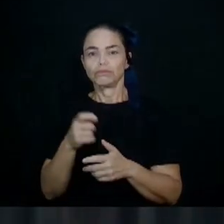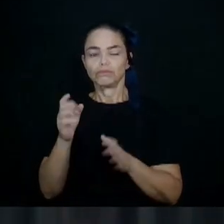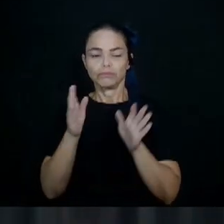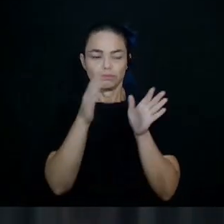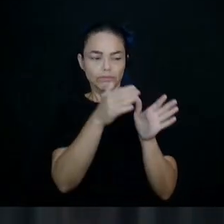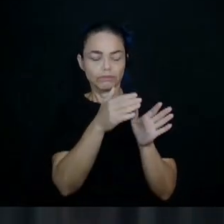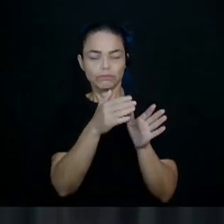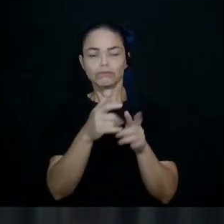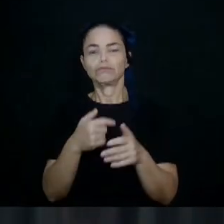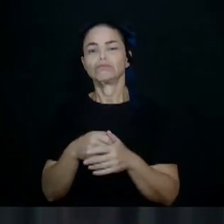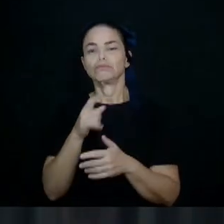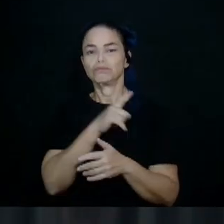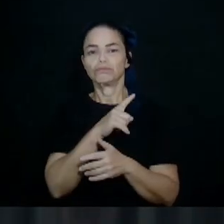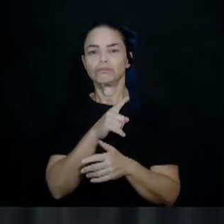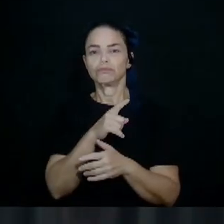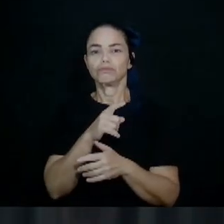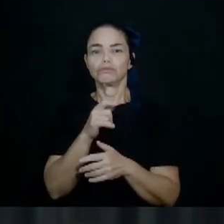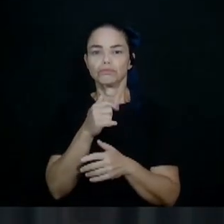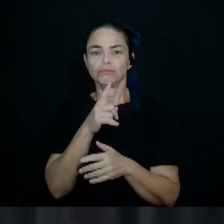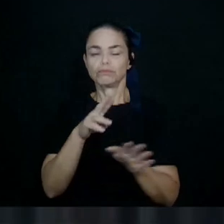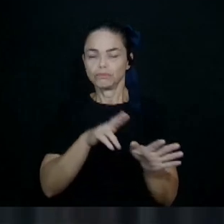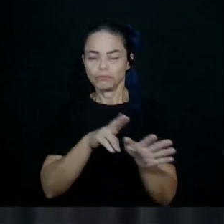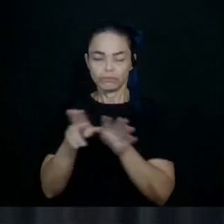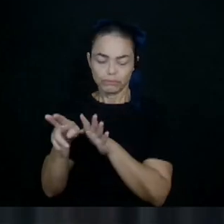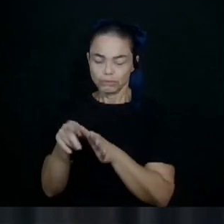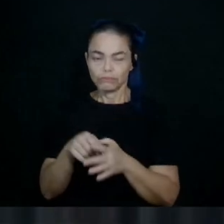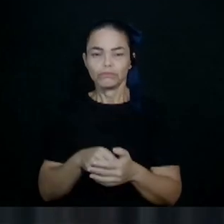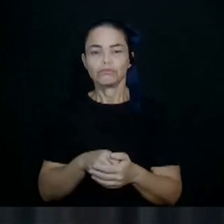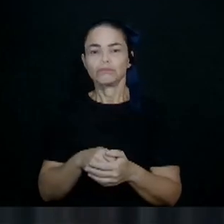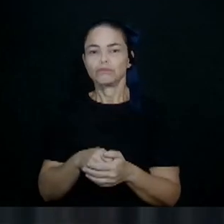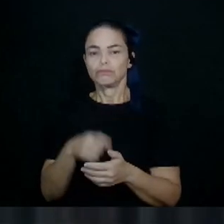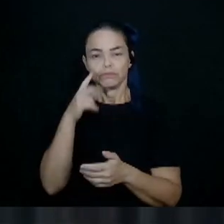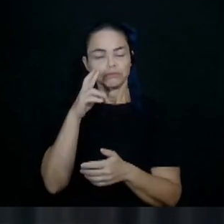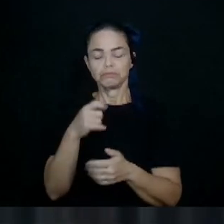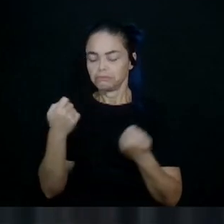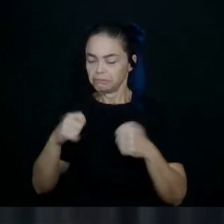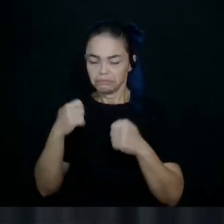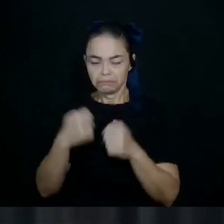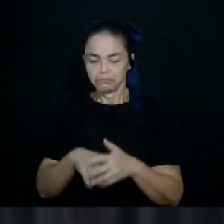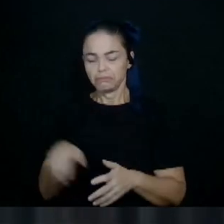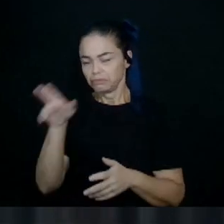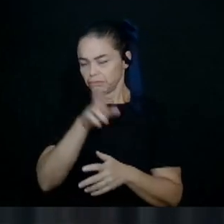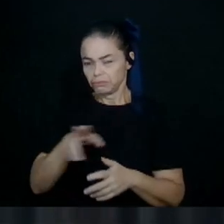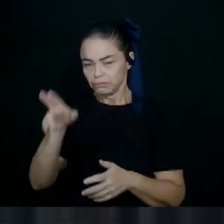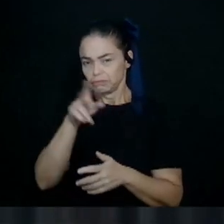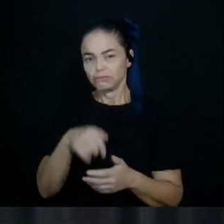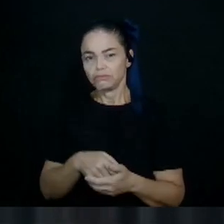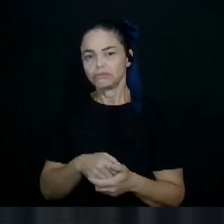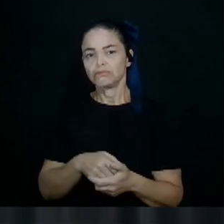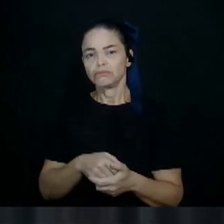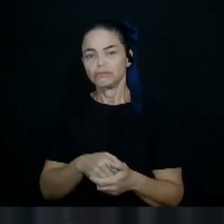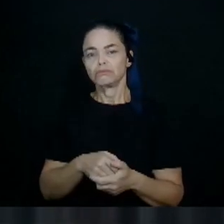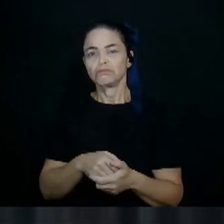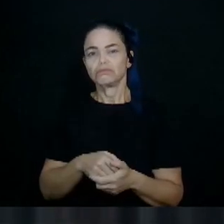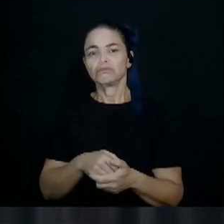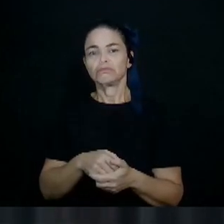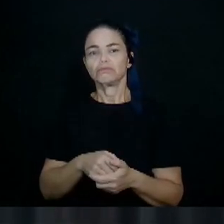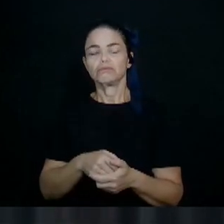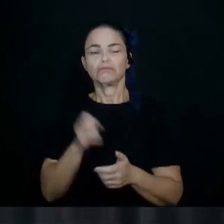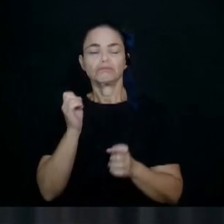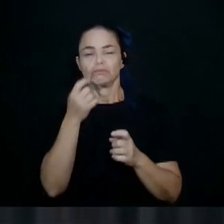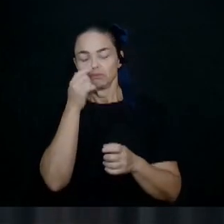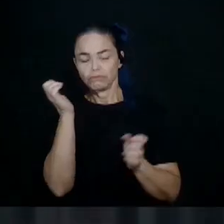espaço, falando, não, se ele ficar ali uma semana, né, e eu ver que eu não vou precisar, eu não vou utilizar, e depois esse item eu vou e descarto, né?